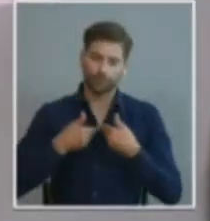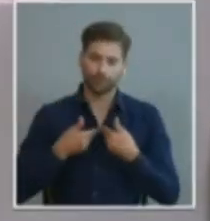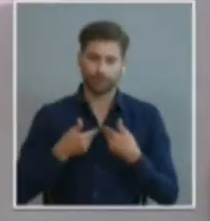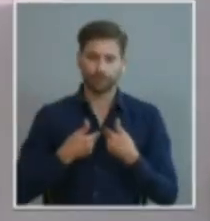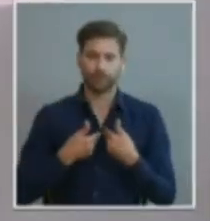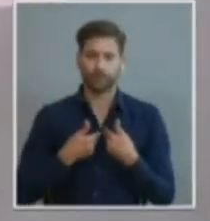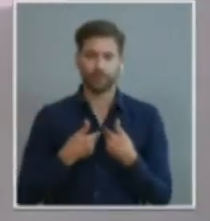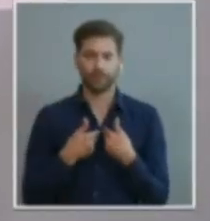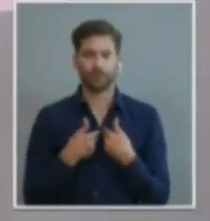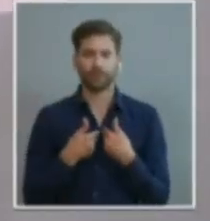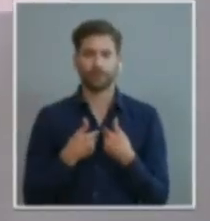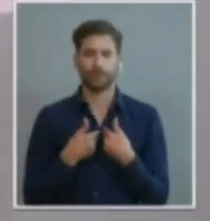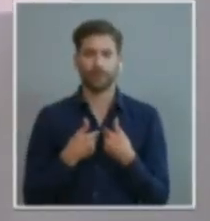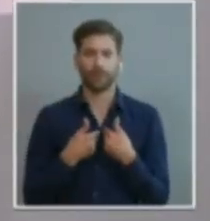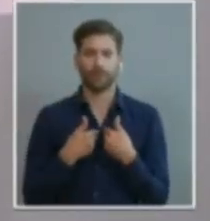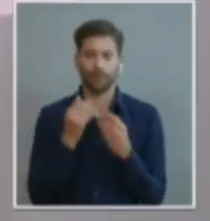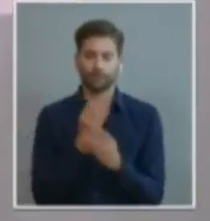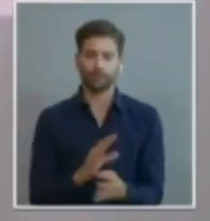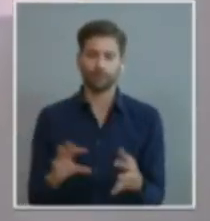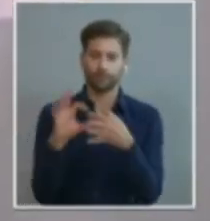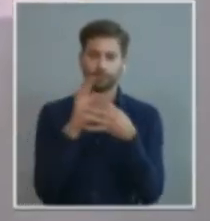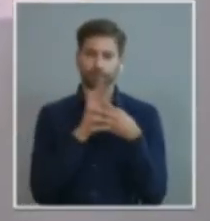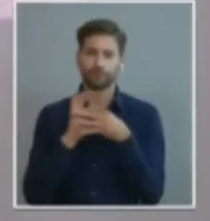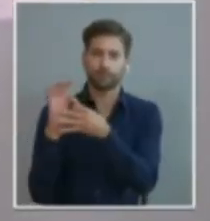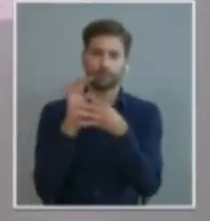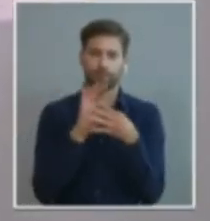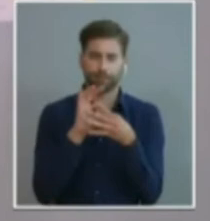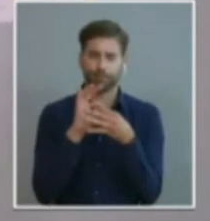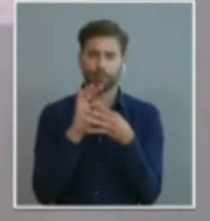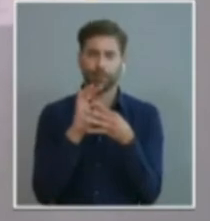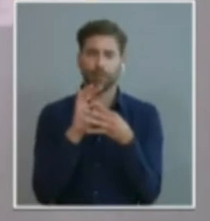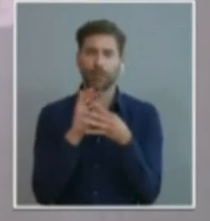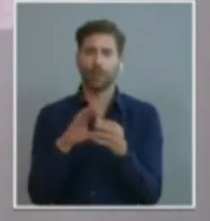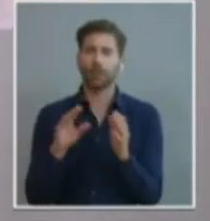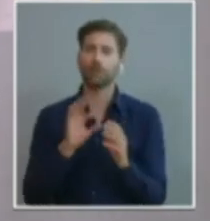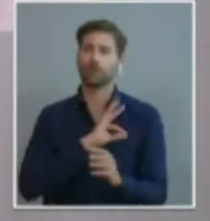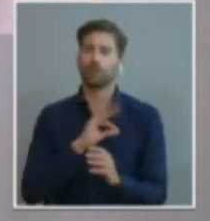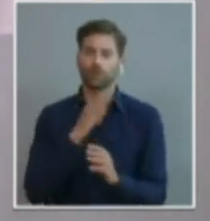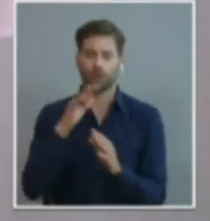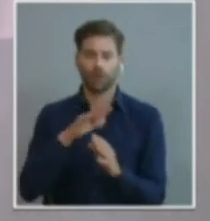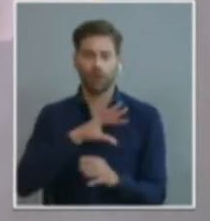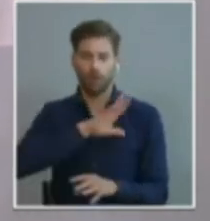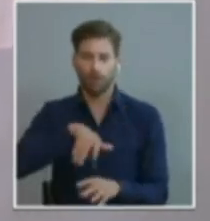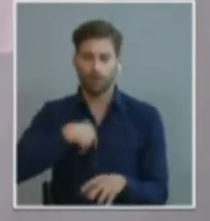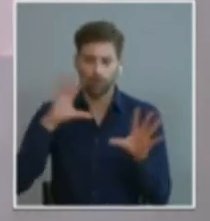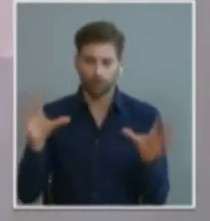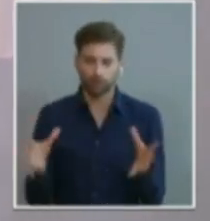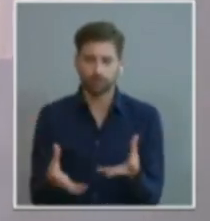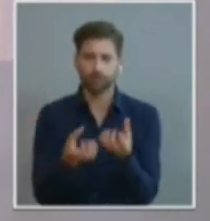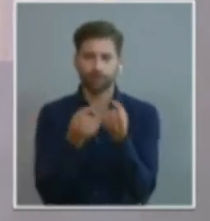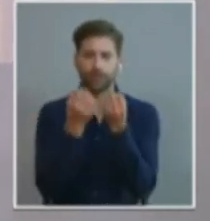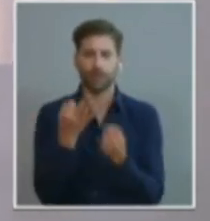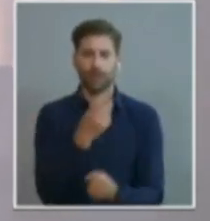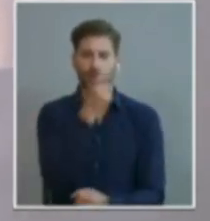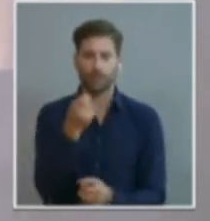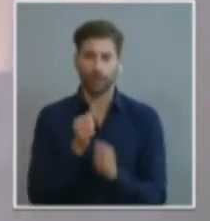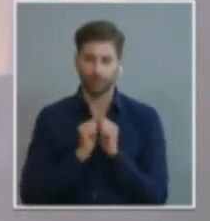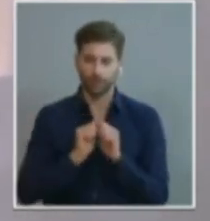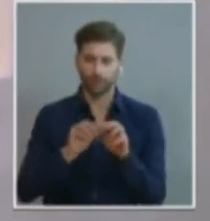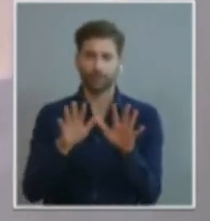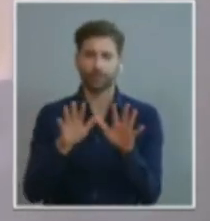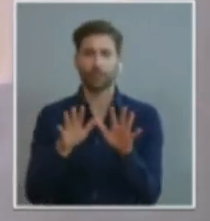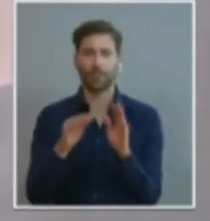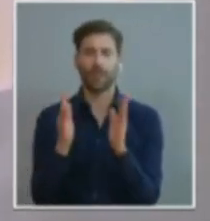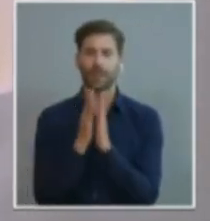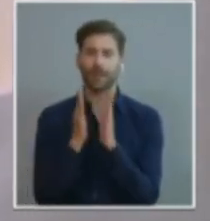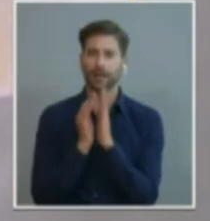este sacrifício de reconciliação, dai, Senhor, a salvação e a paz ao mundo inteiro. Confirmai a vossa Igreja